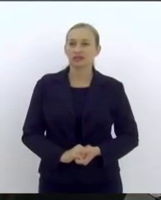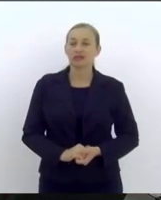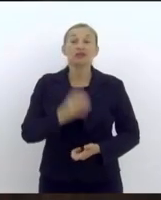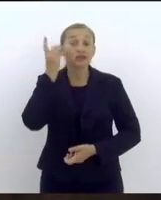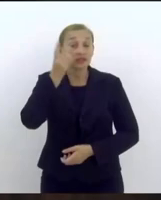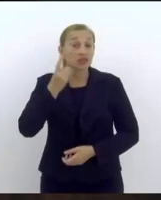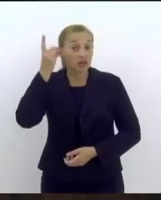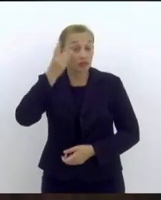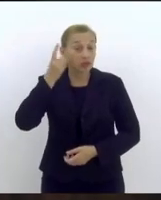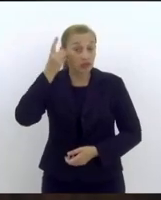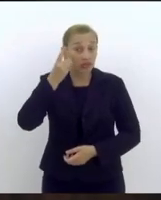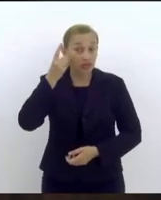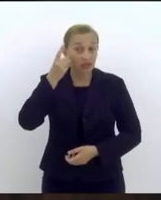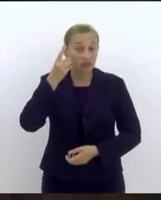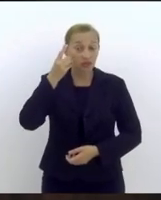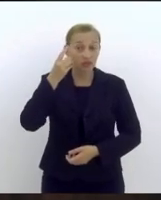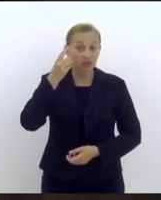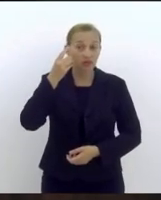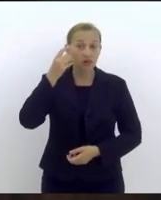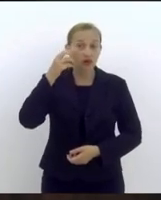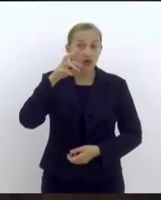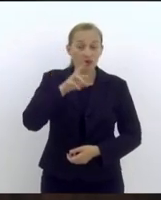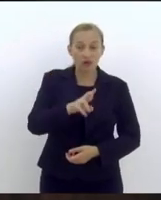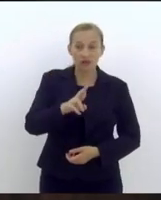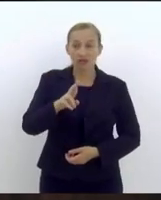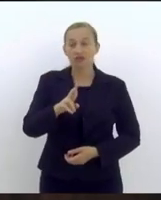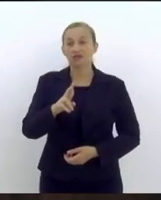Deputado Rosemberg Reis